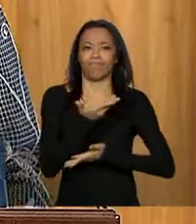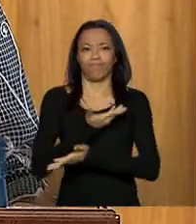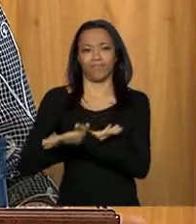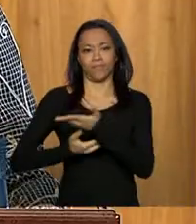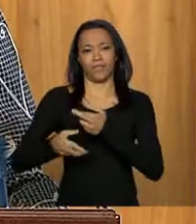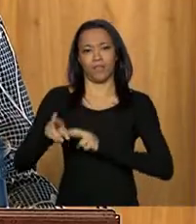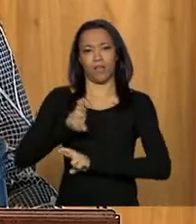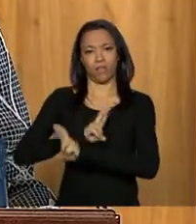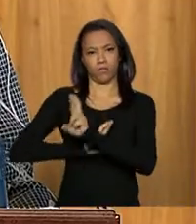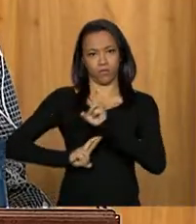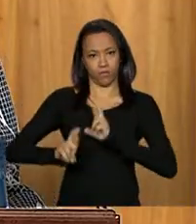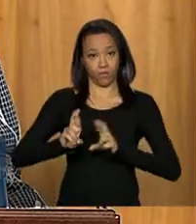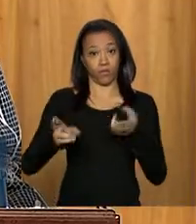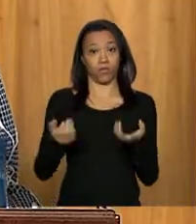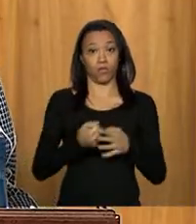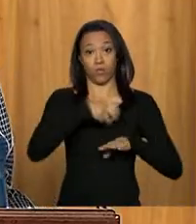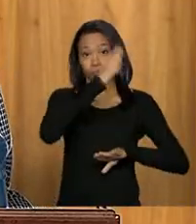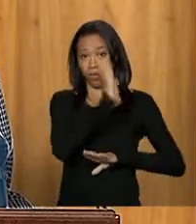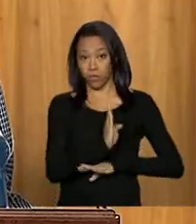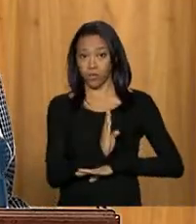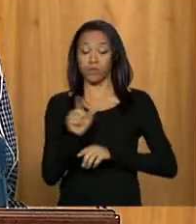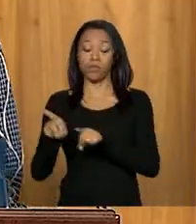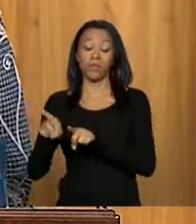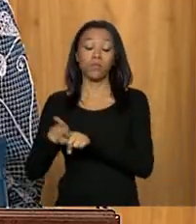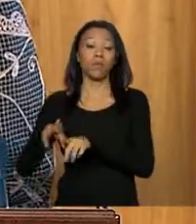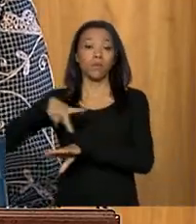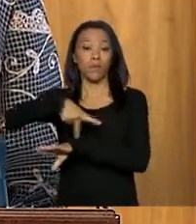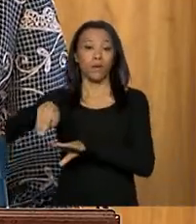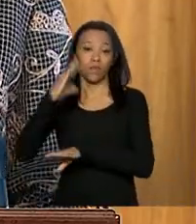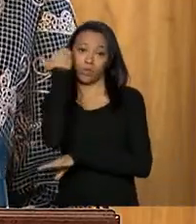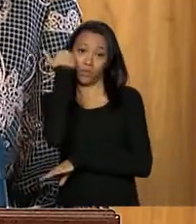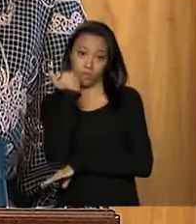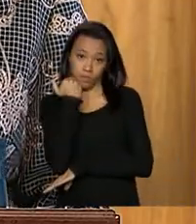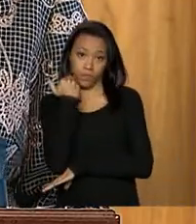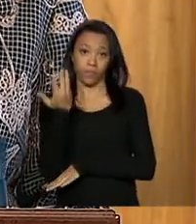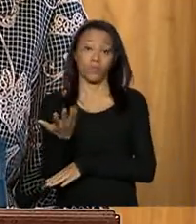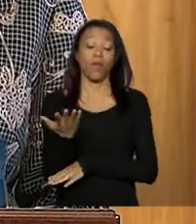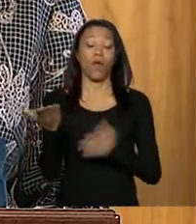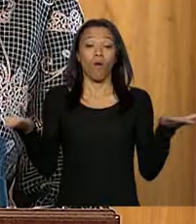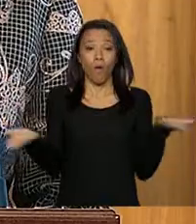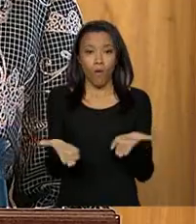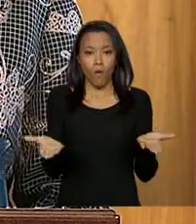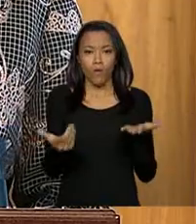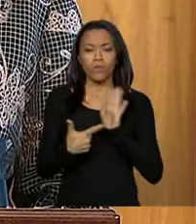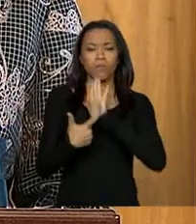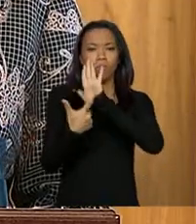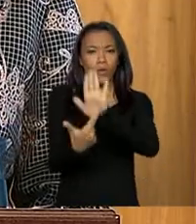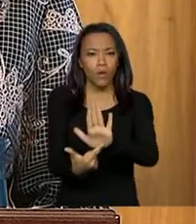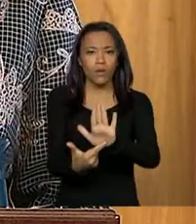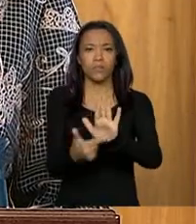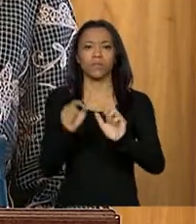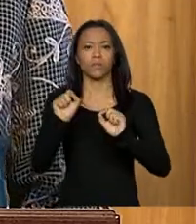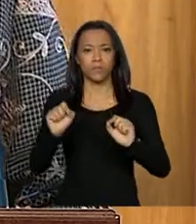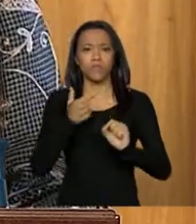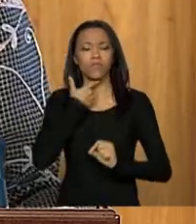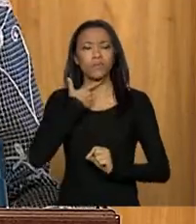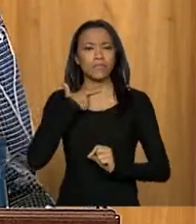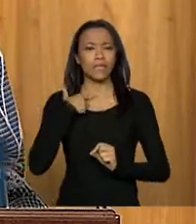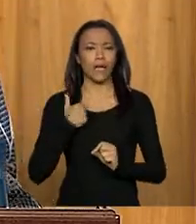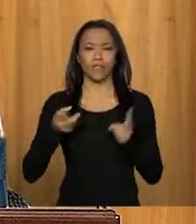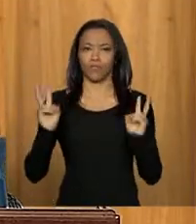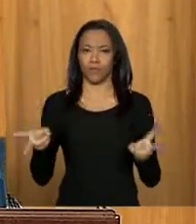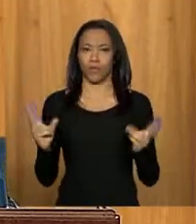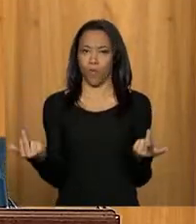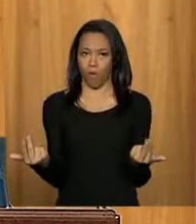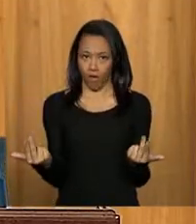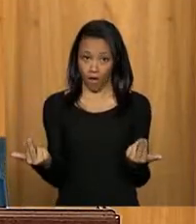relações entre a Coreia e o Brasil. Expressa ainda a vontade recíproca de